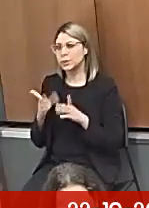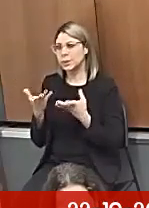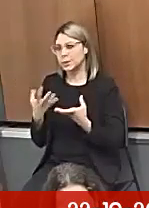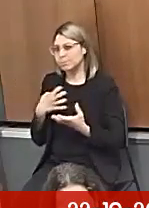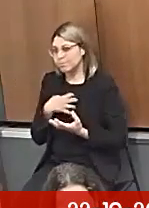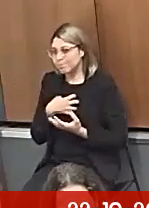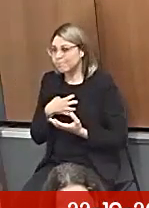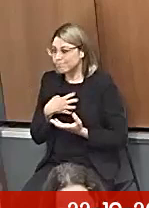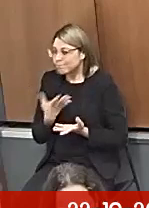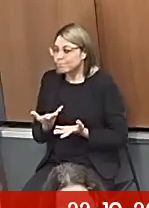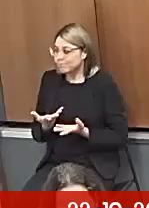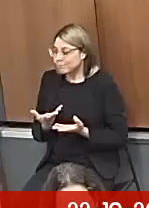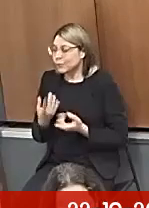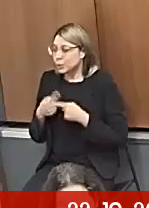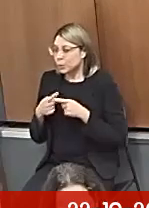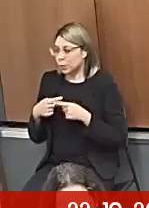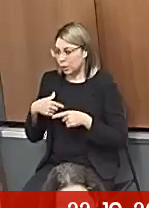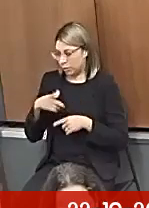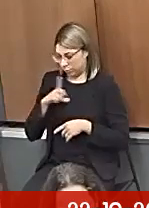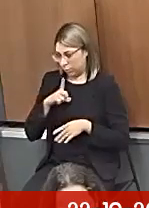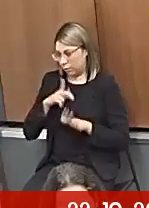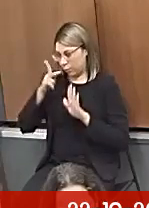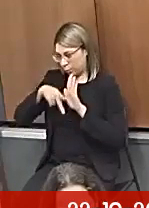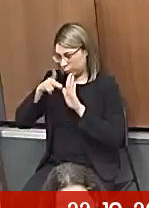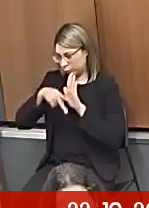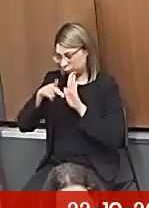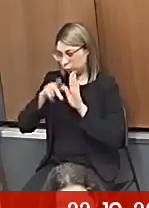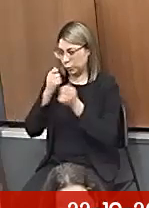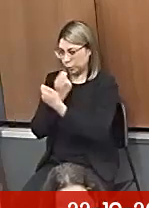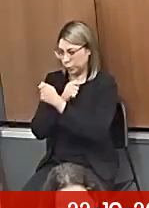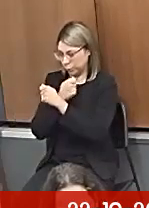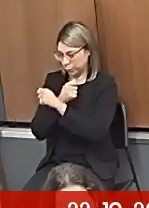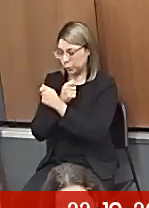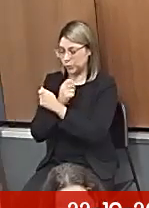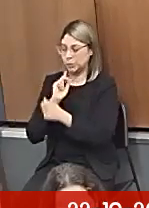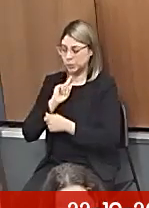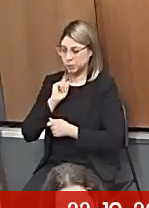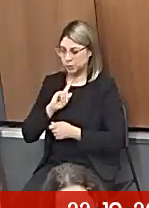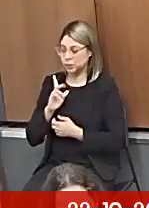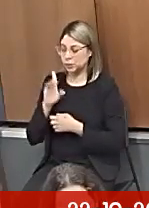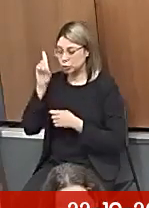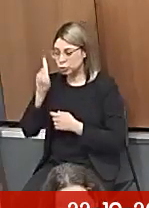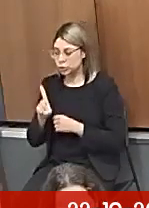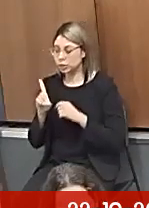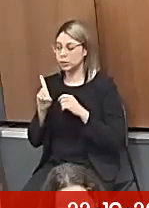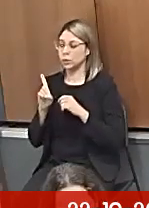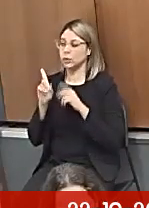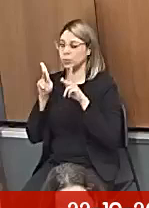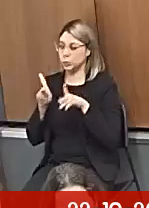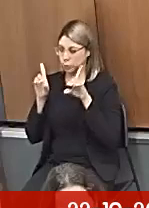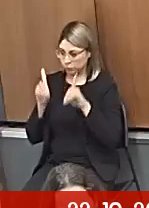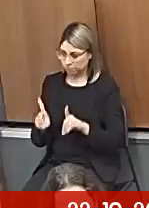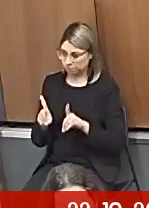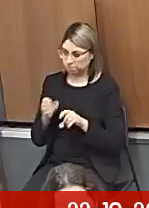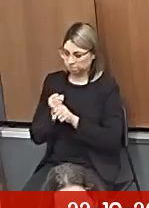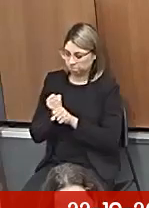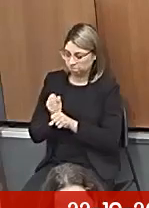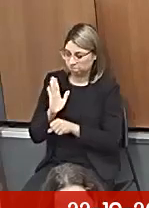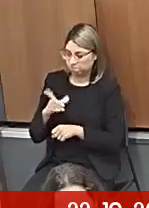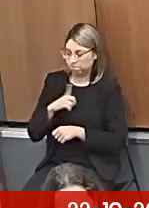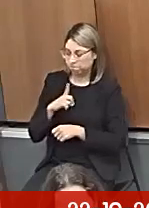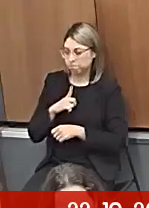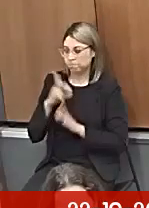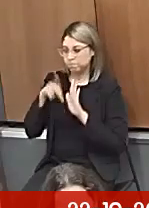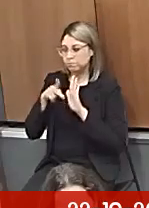muito. Eu tenho um projeto na PUC Minas sobre o direito das pessoas com deficiência há alguns anos.